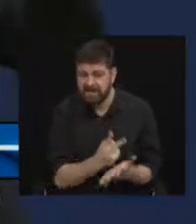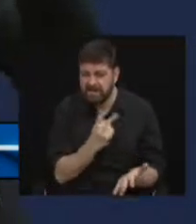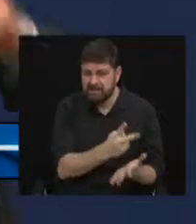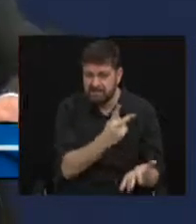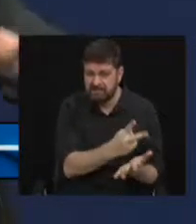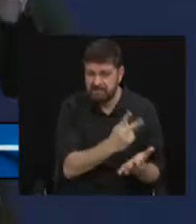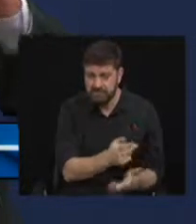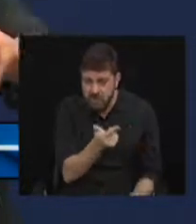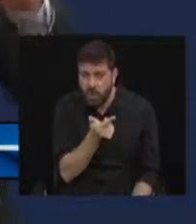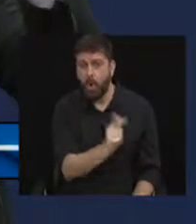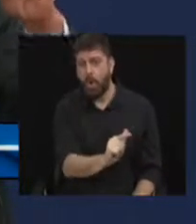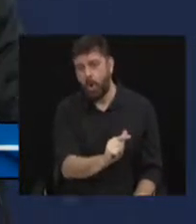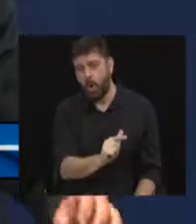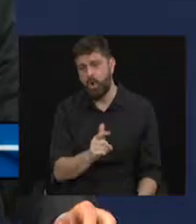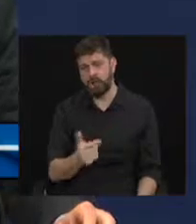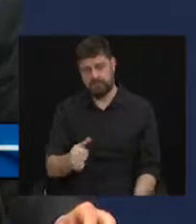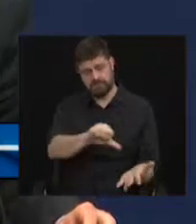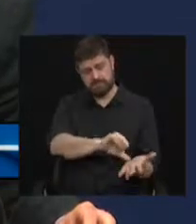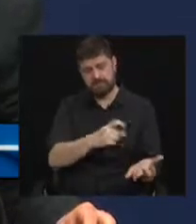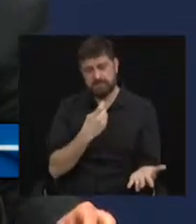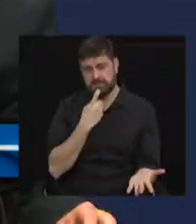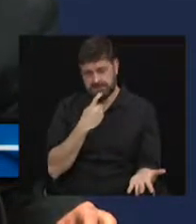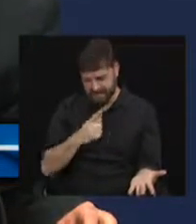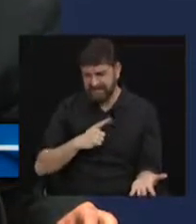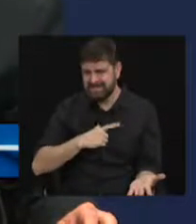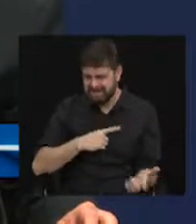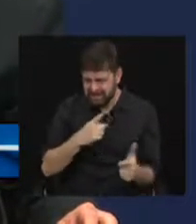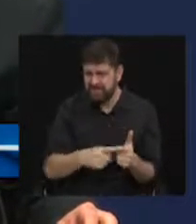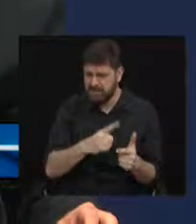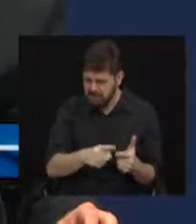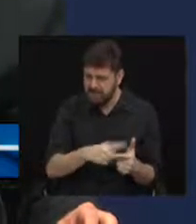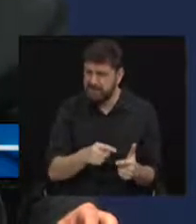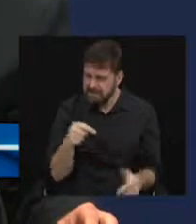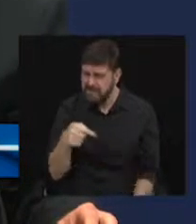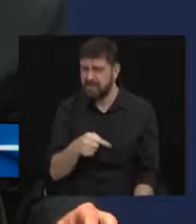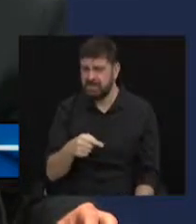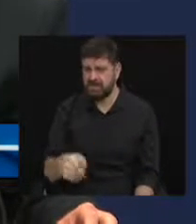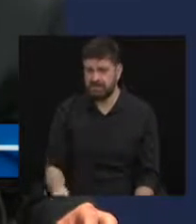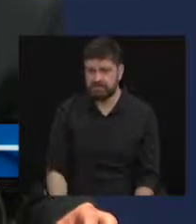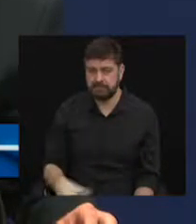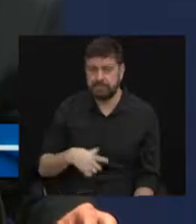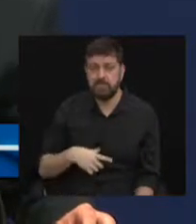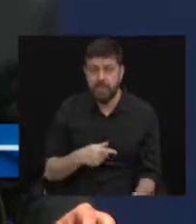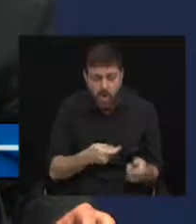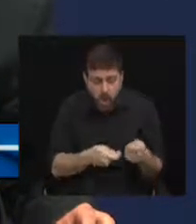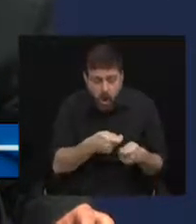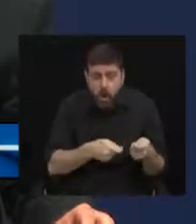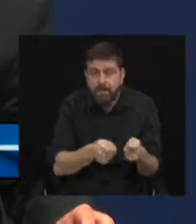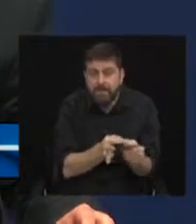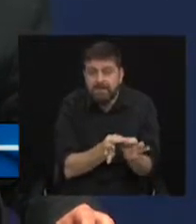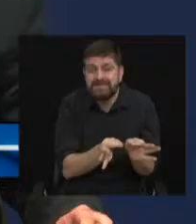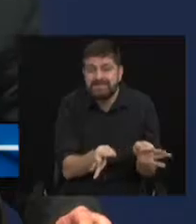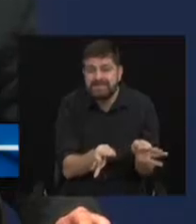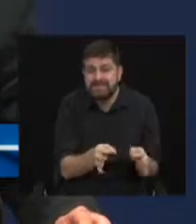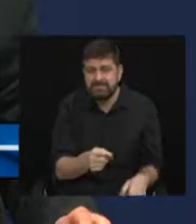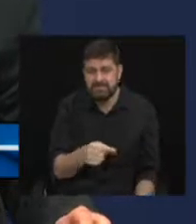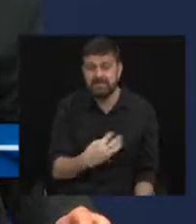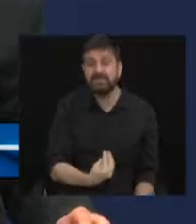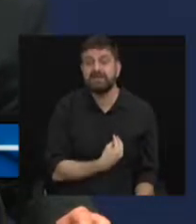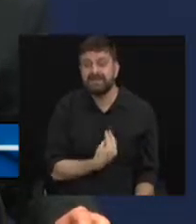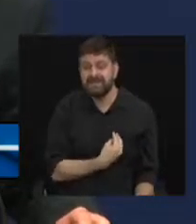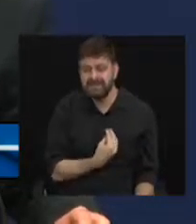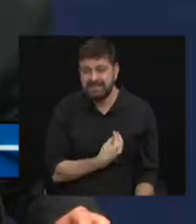a administração municipal optou pela Francisco Glicério. Então, o nobre vereador vem aqui, cobra,